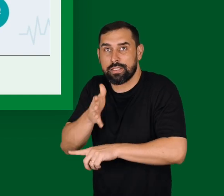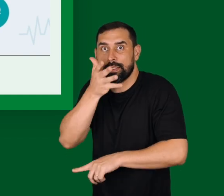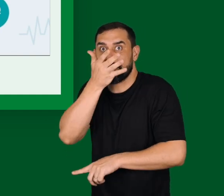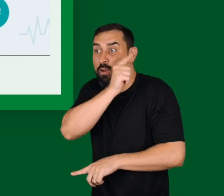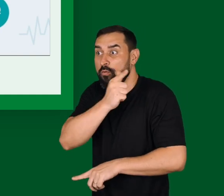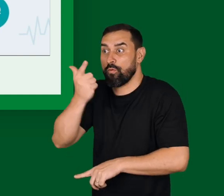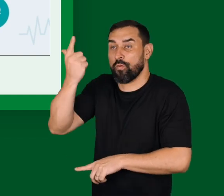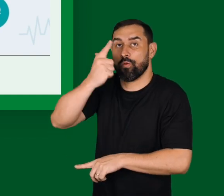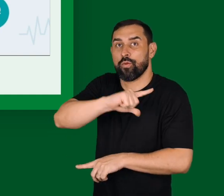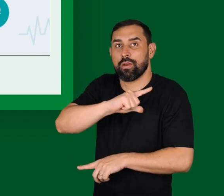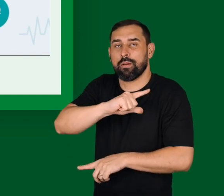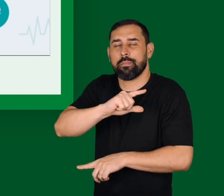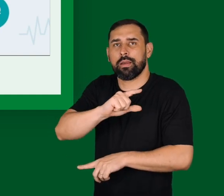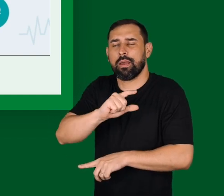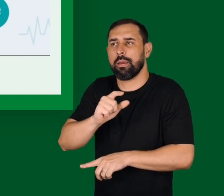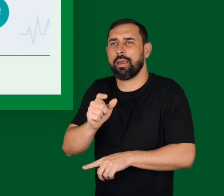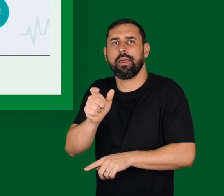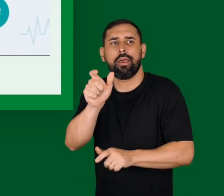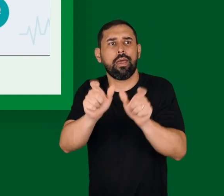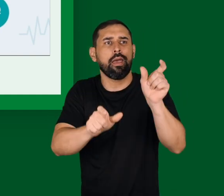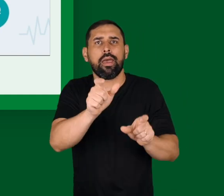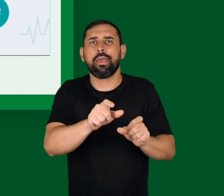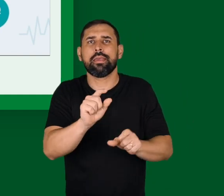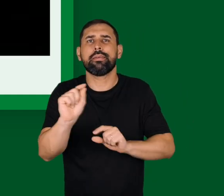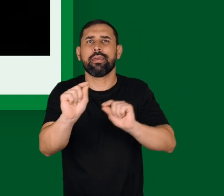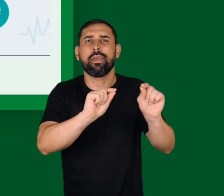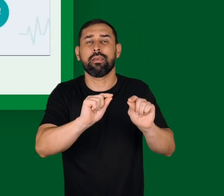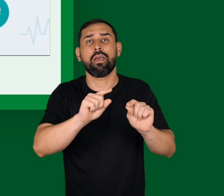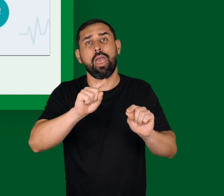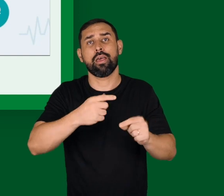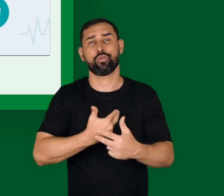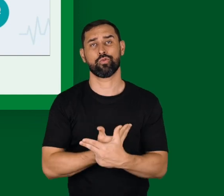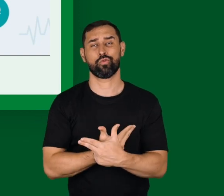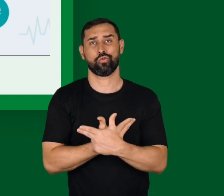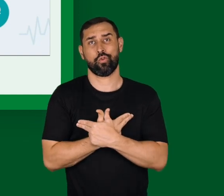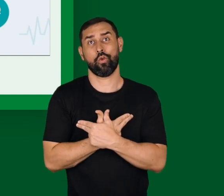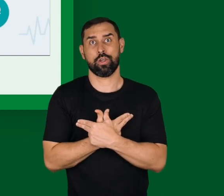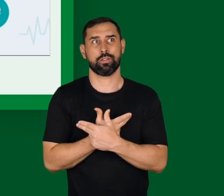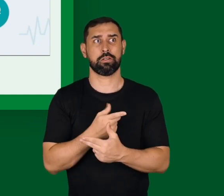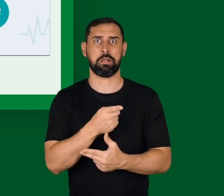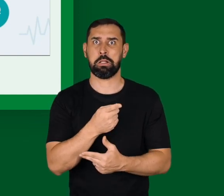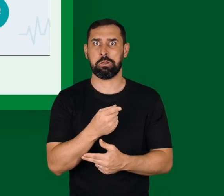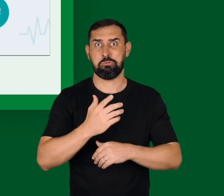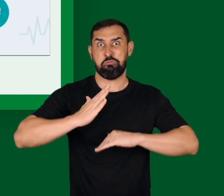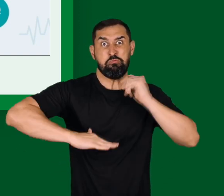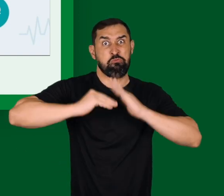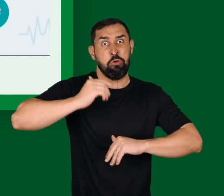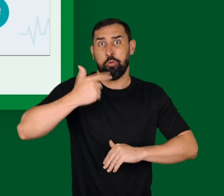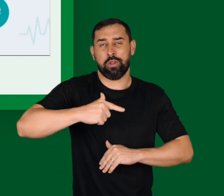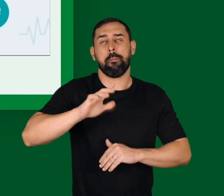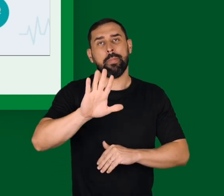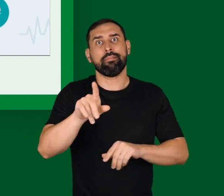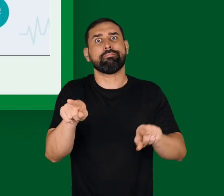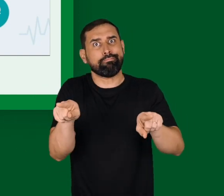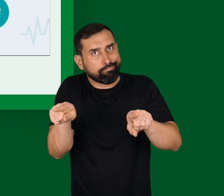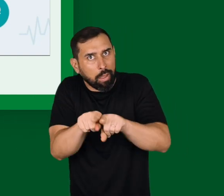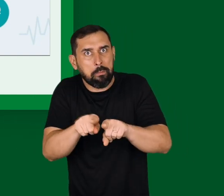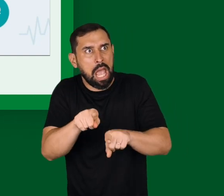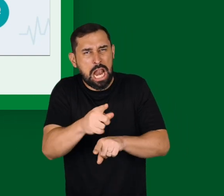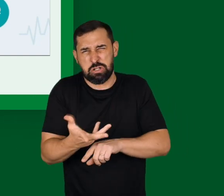de ressuscitação para atividades entre socorristas leigos ou aqueles treinados, que podem ser